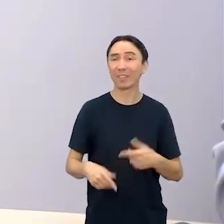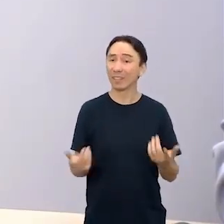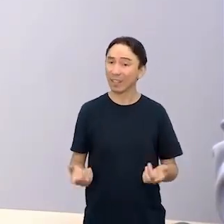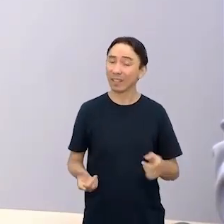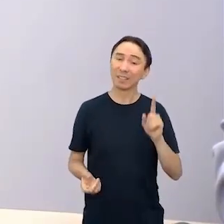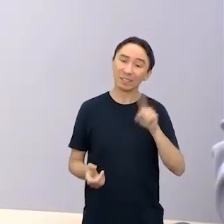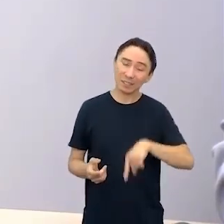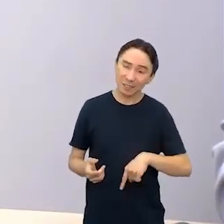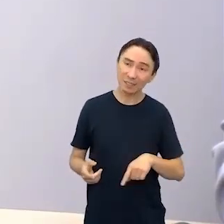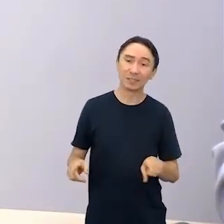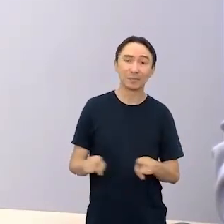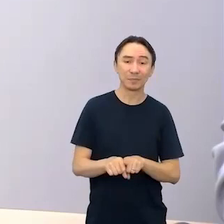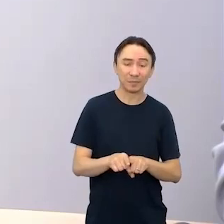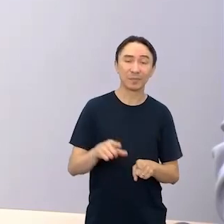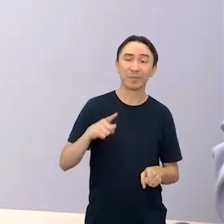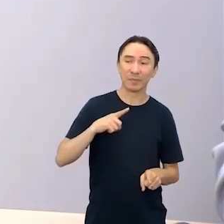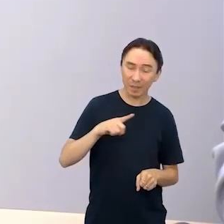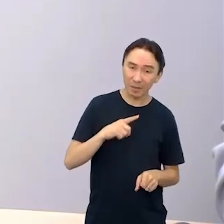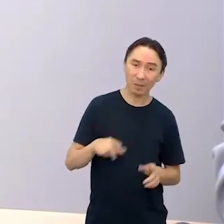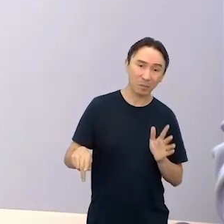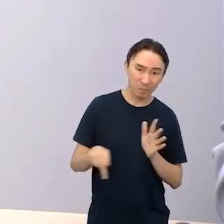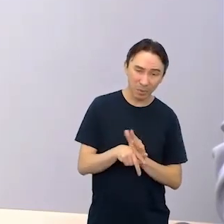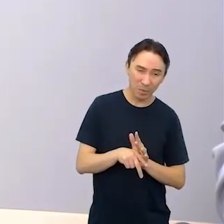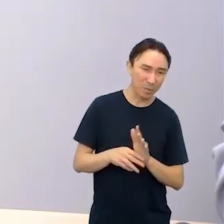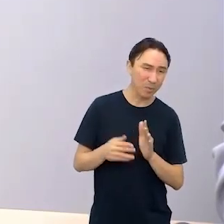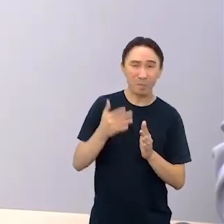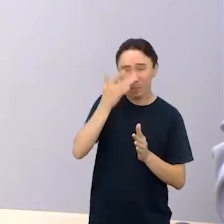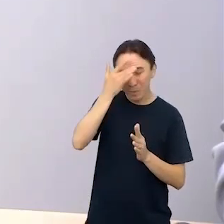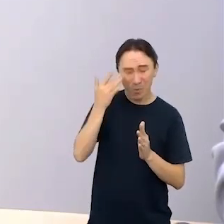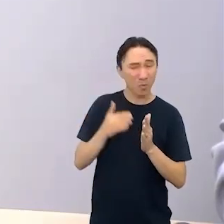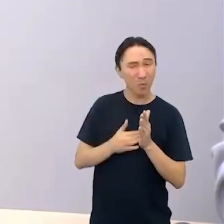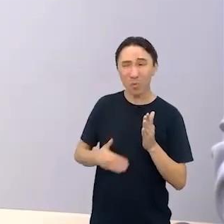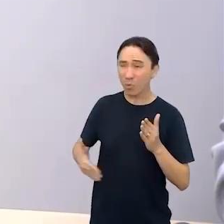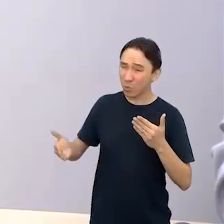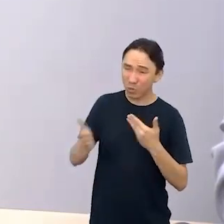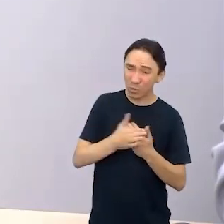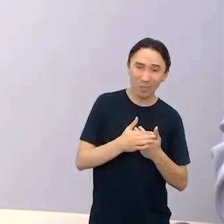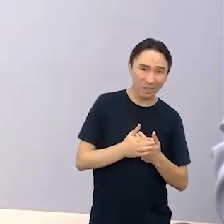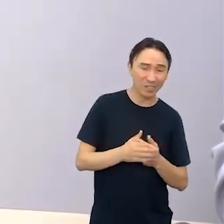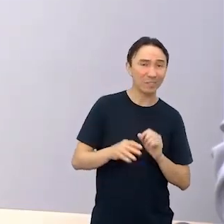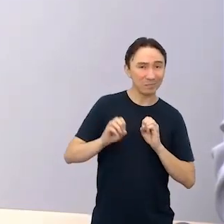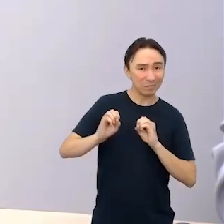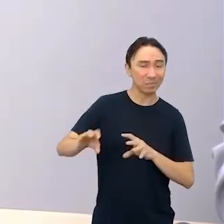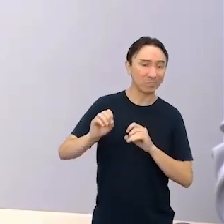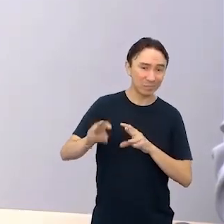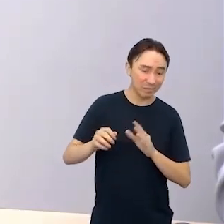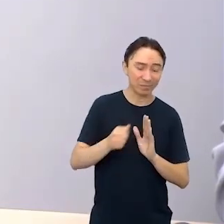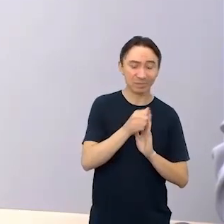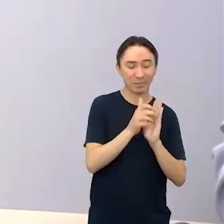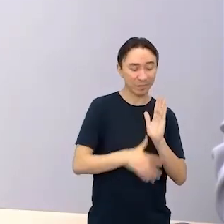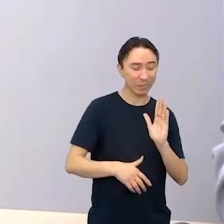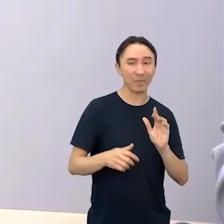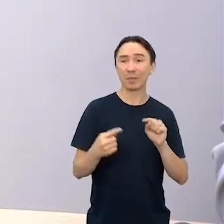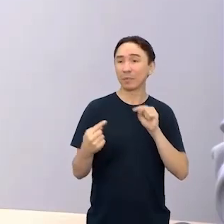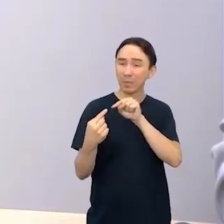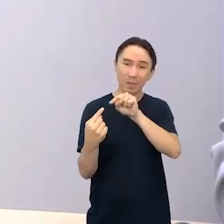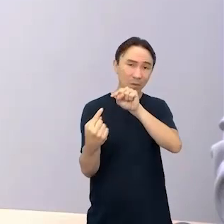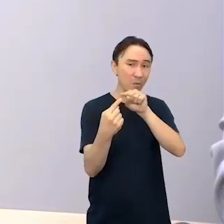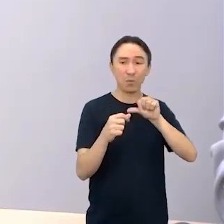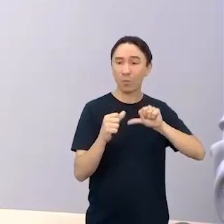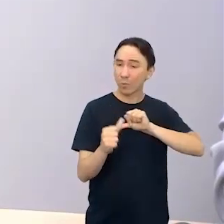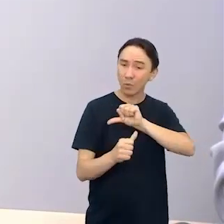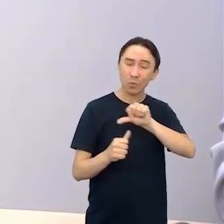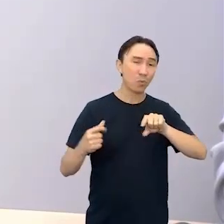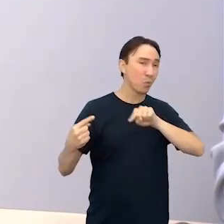aprendizagem é quando você prepara uma atividade que serve para todos os seus estudantes, com e sem deficiência. E